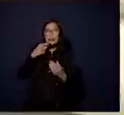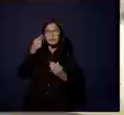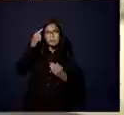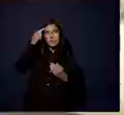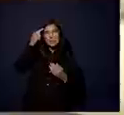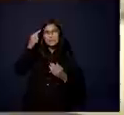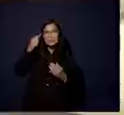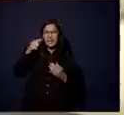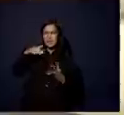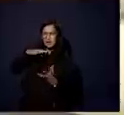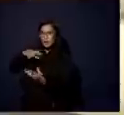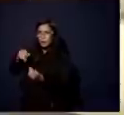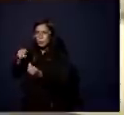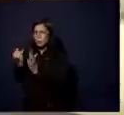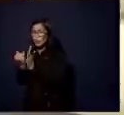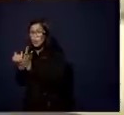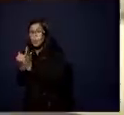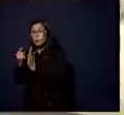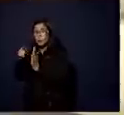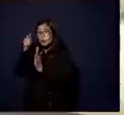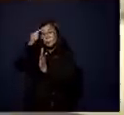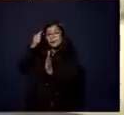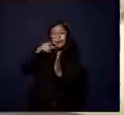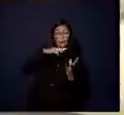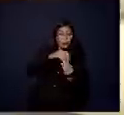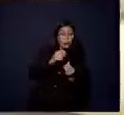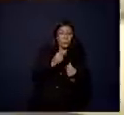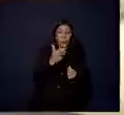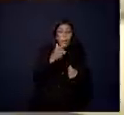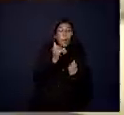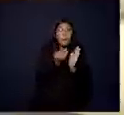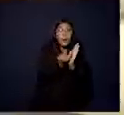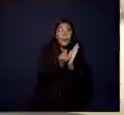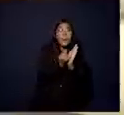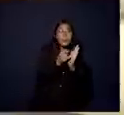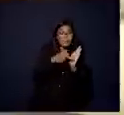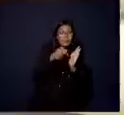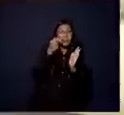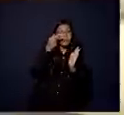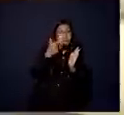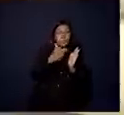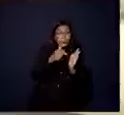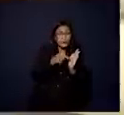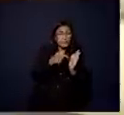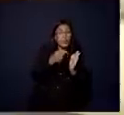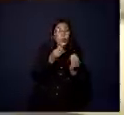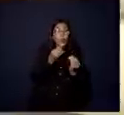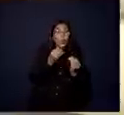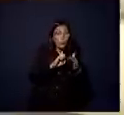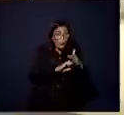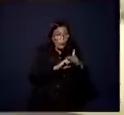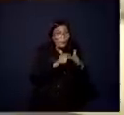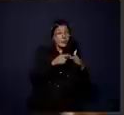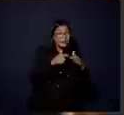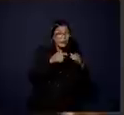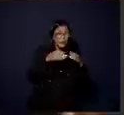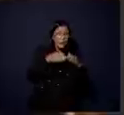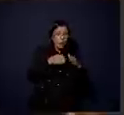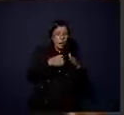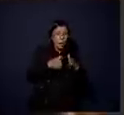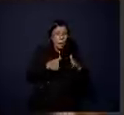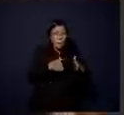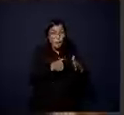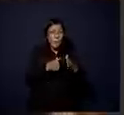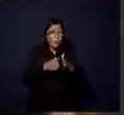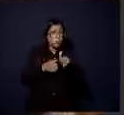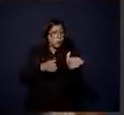pensar no mundo sem imposto e depois pensar no mundo com imposto pensa no mundo sem imposto onde uma empresa vai montar o centro de distribuição onde